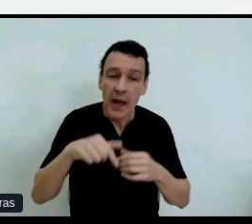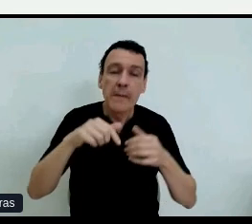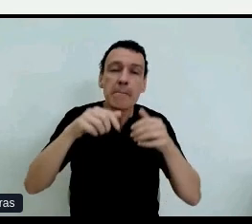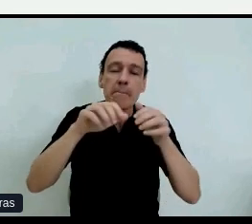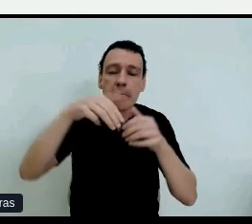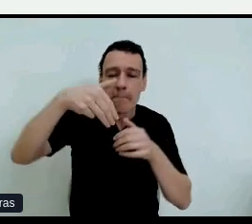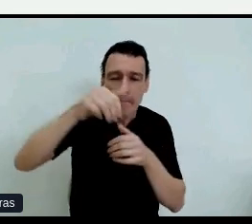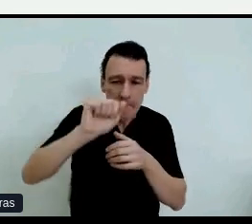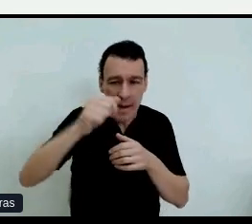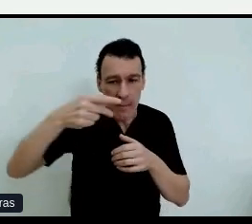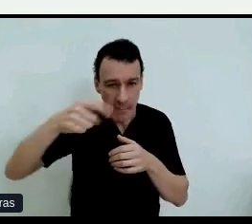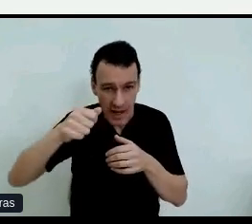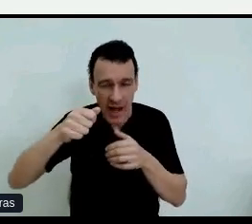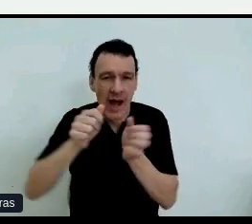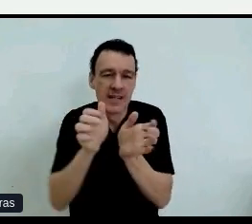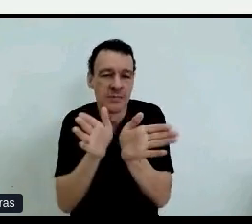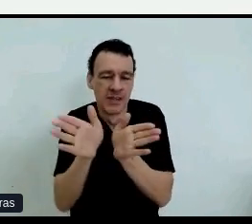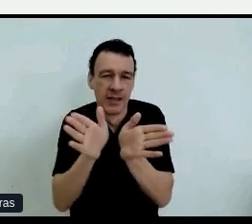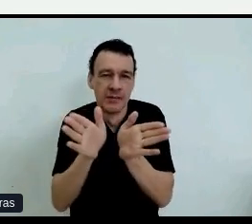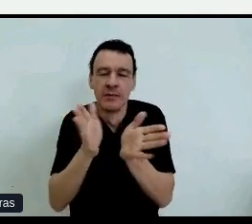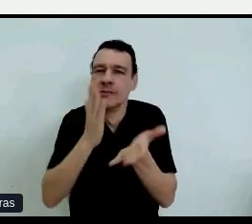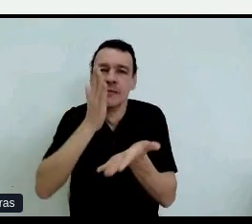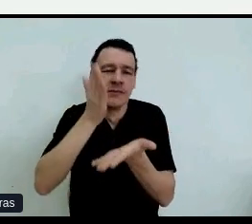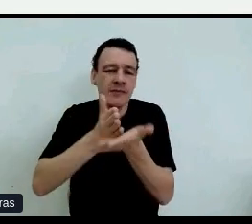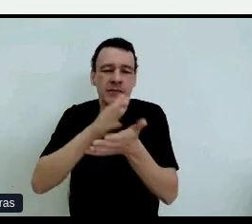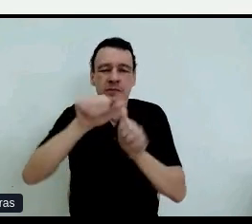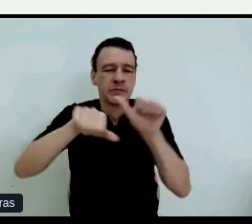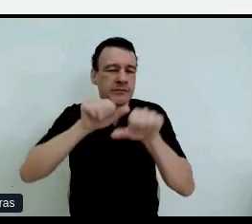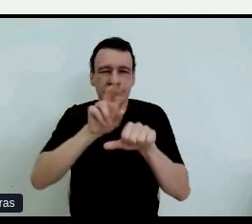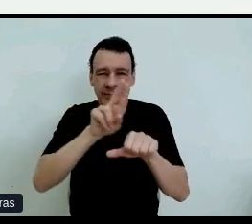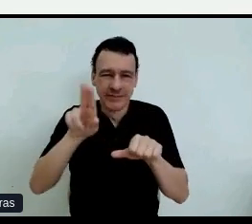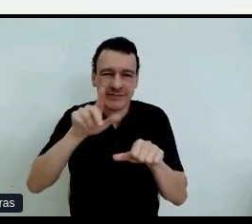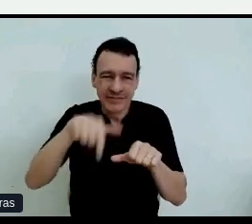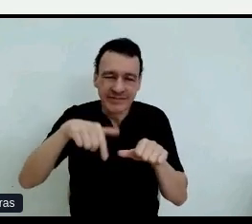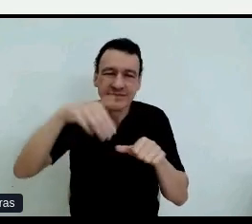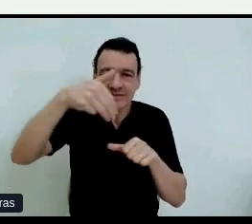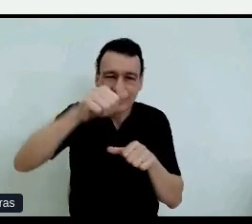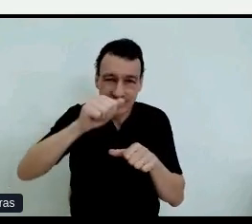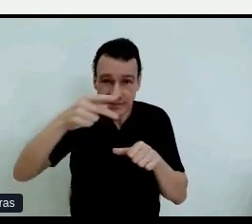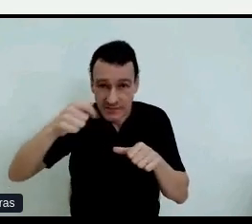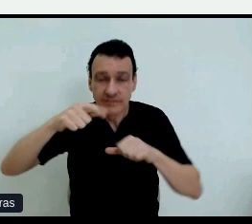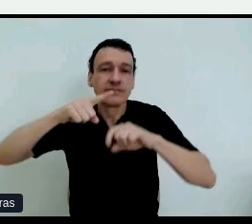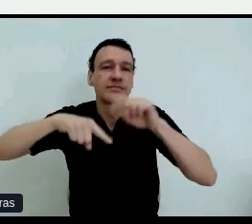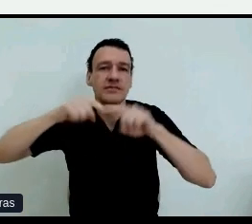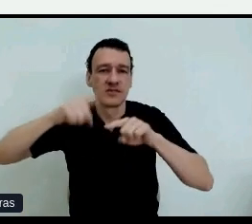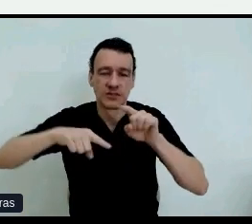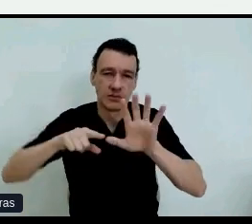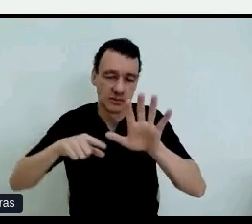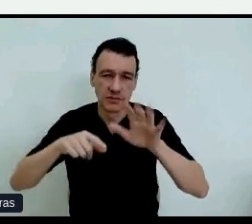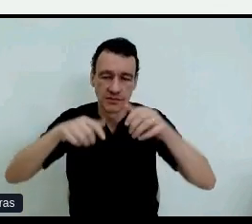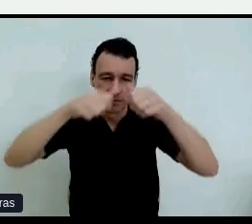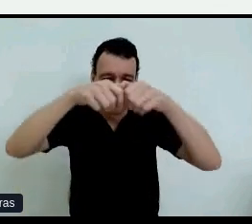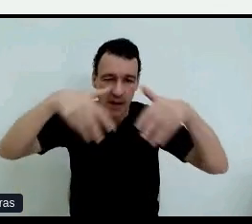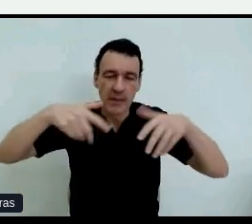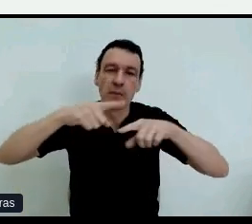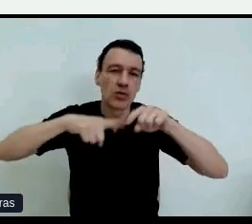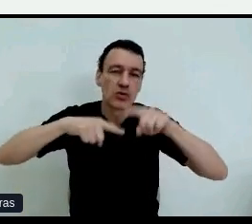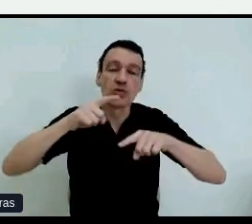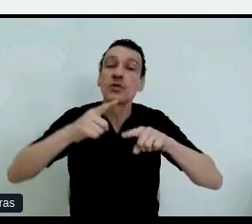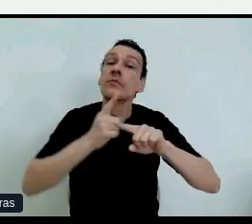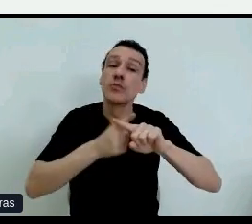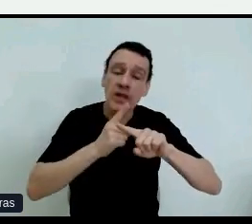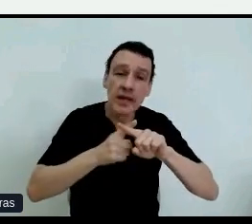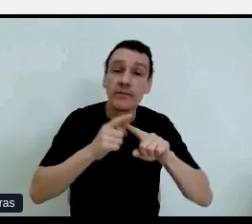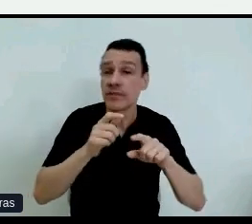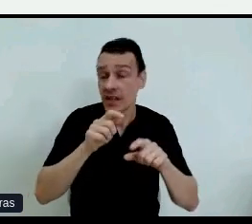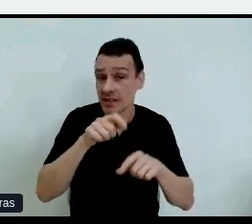no sentido de que é um tipo de artefato que pode servir para fazer qualquer tipo de evolução, né, no produto. Porque você começa a